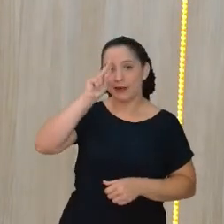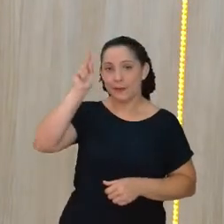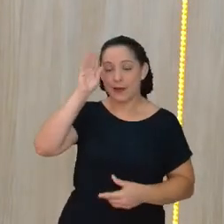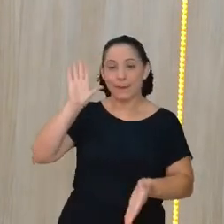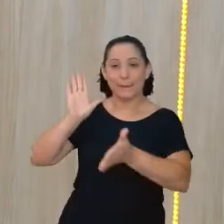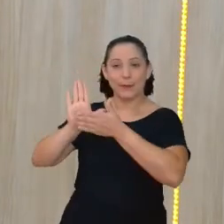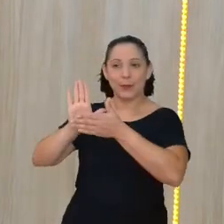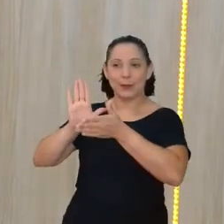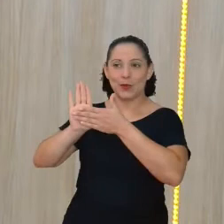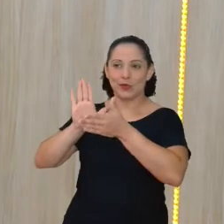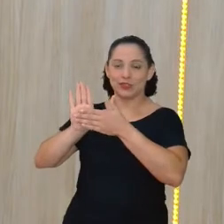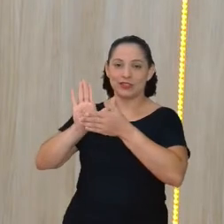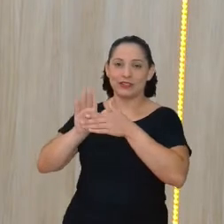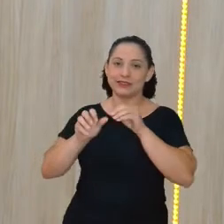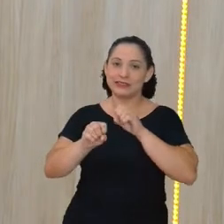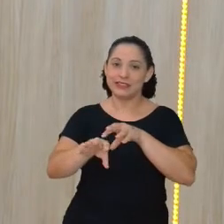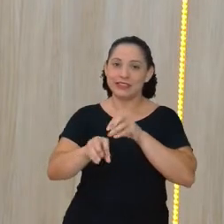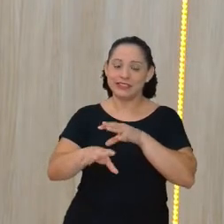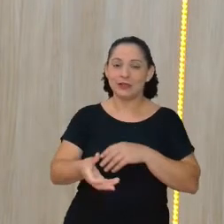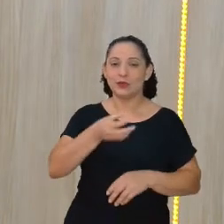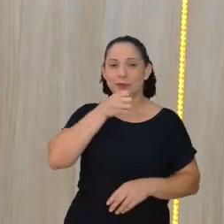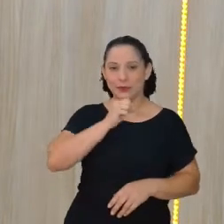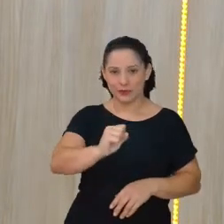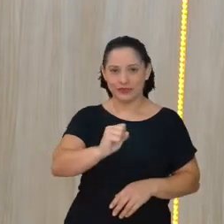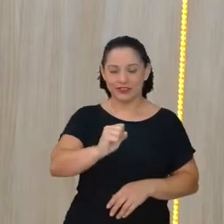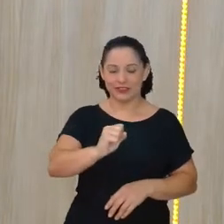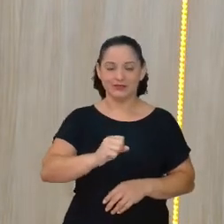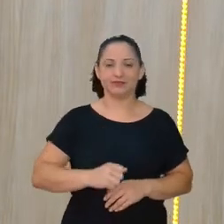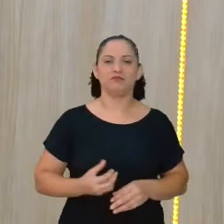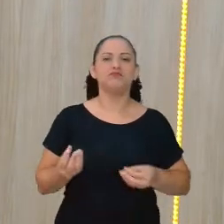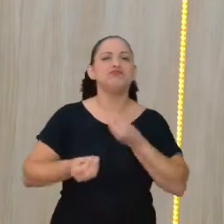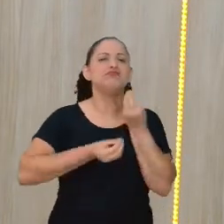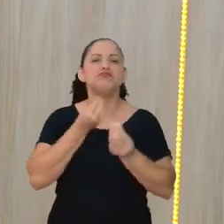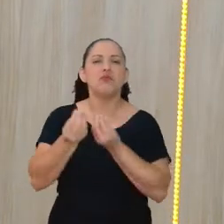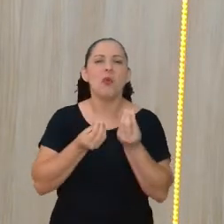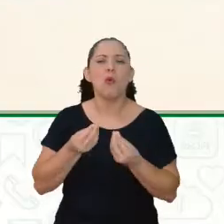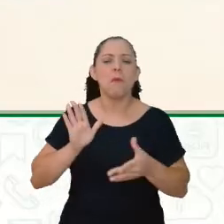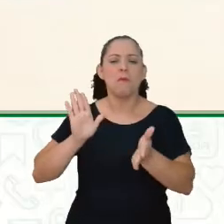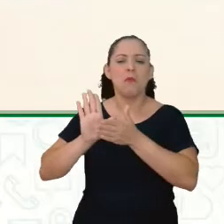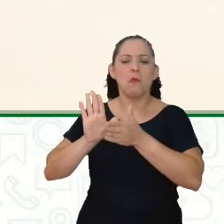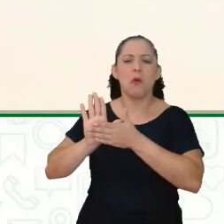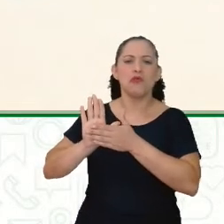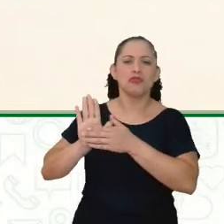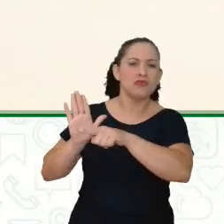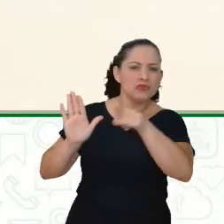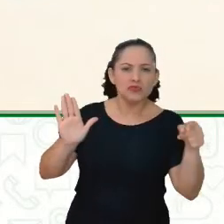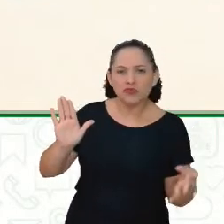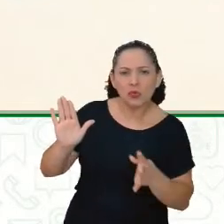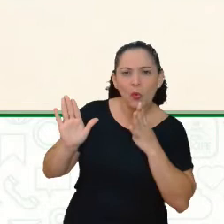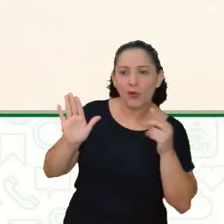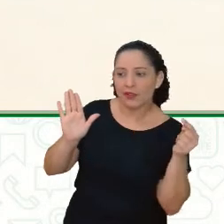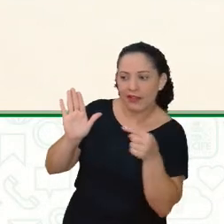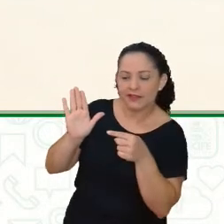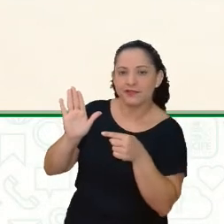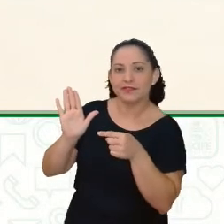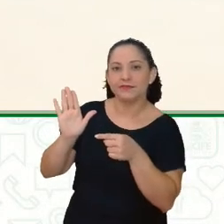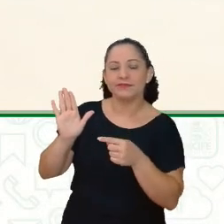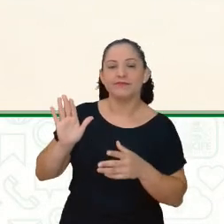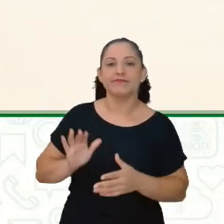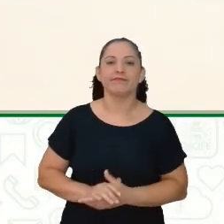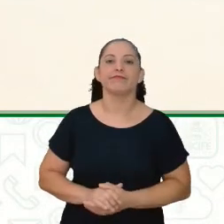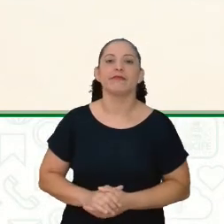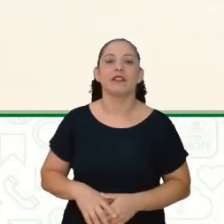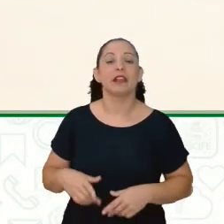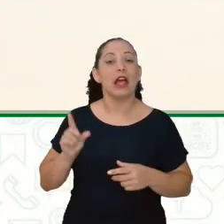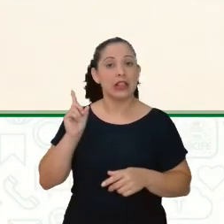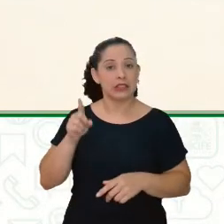de ensino de Paulo Freire. Qual é a proposta de ensino de Paulo Freire? Vocês sabem? Está no